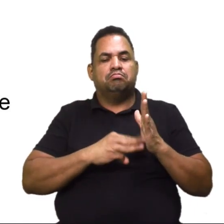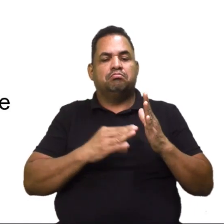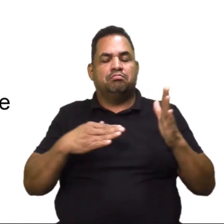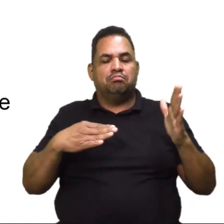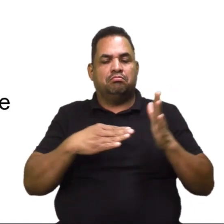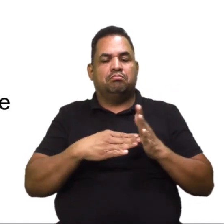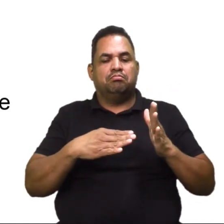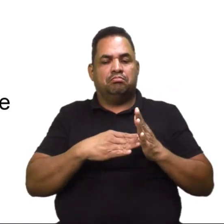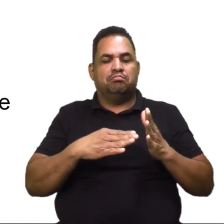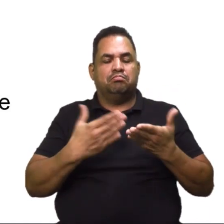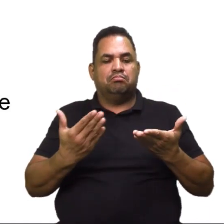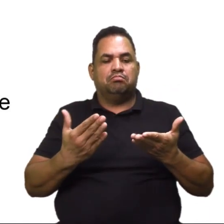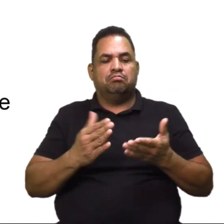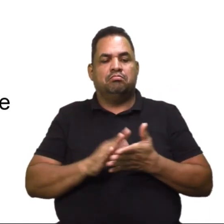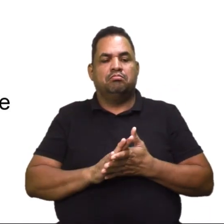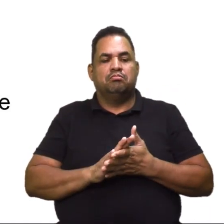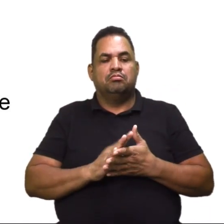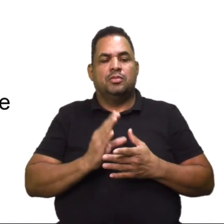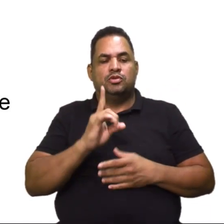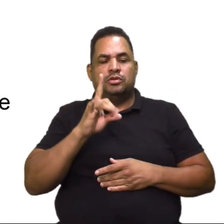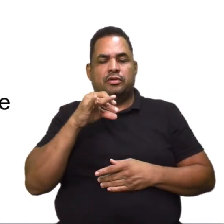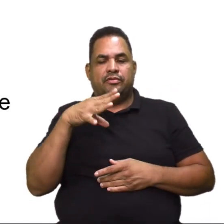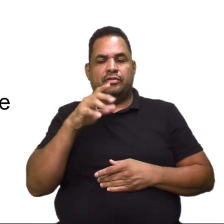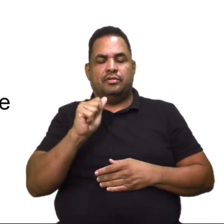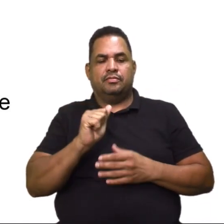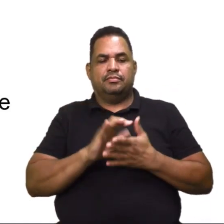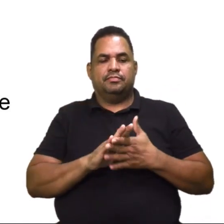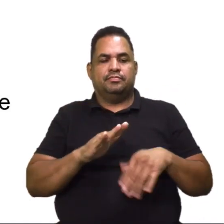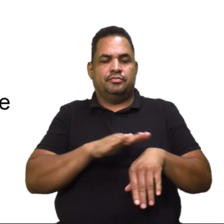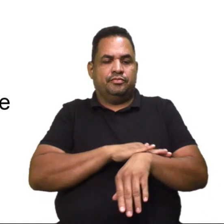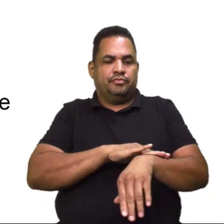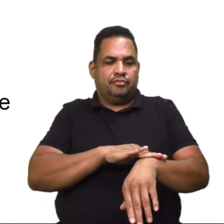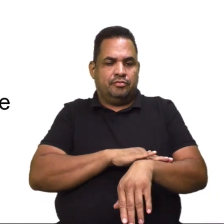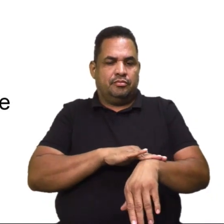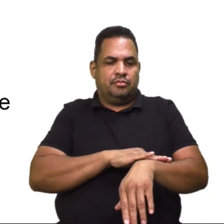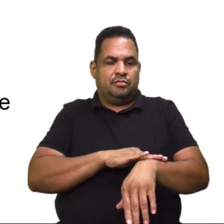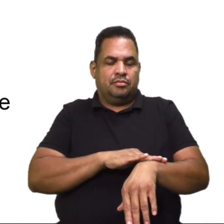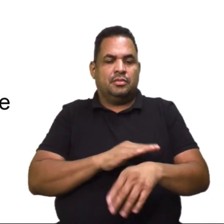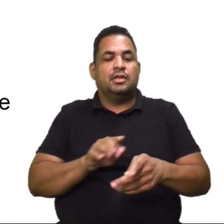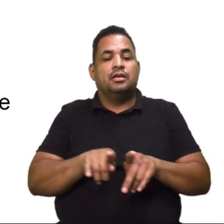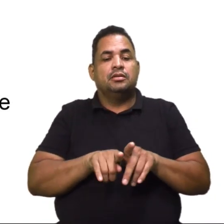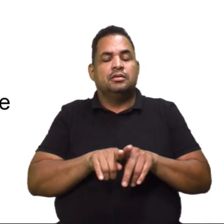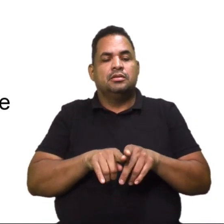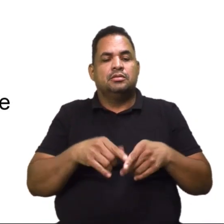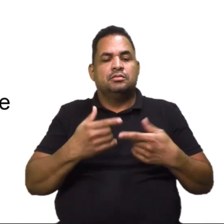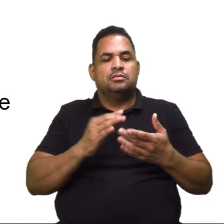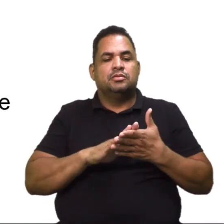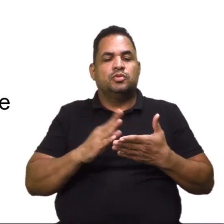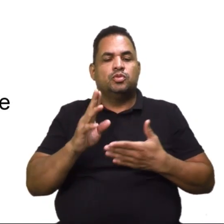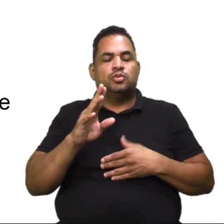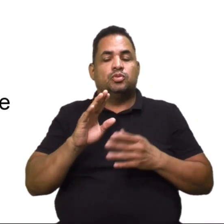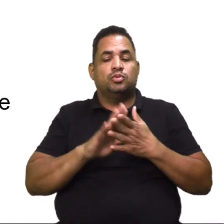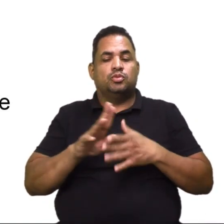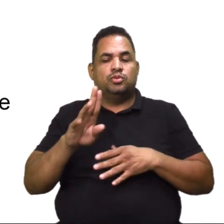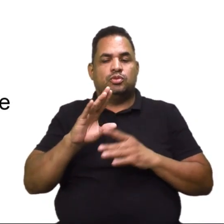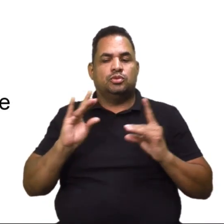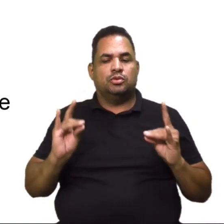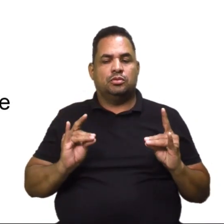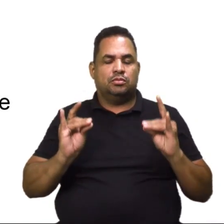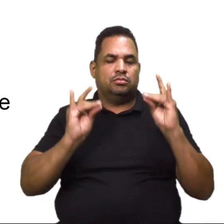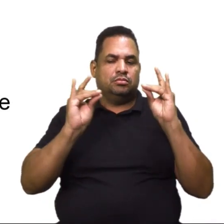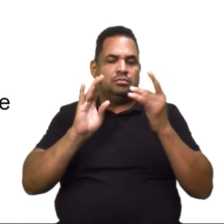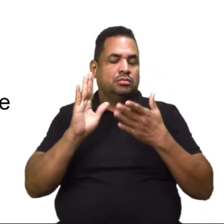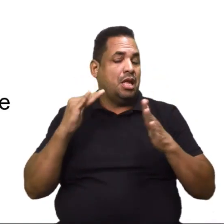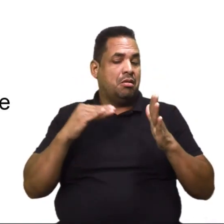barreira, assim como o diafragma. O adesivo transdérmico é uma intervenção à base de hormônio, não funciona como uma